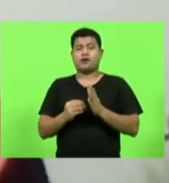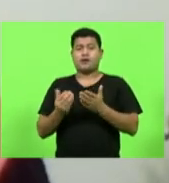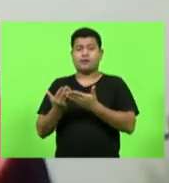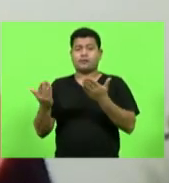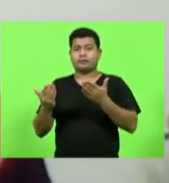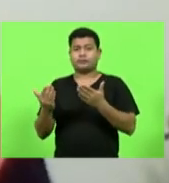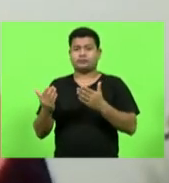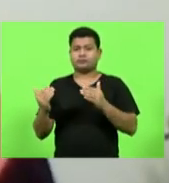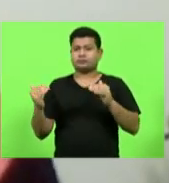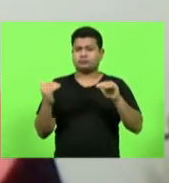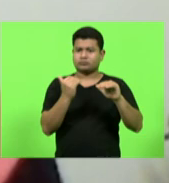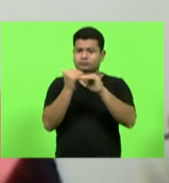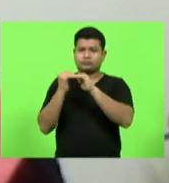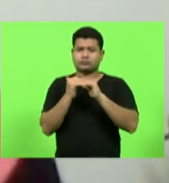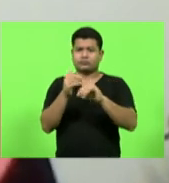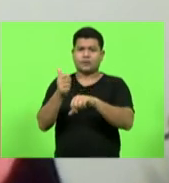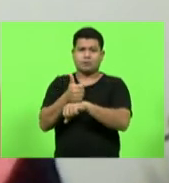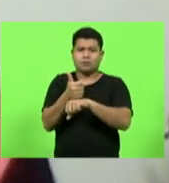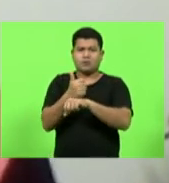mas